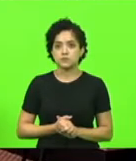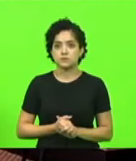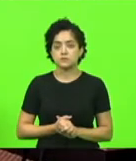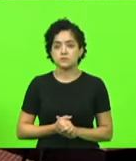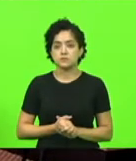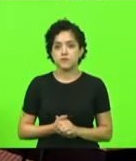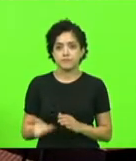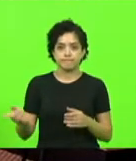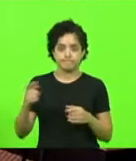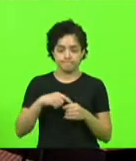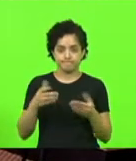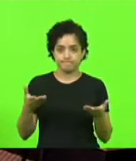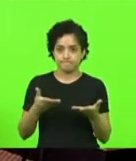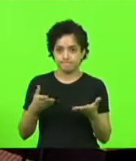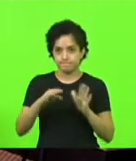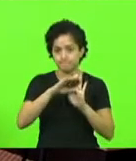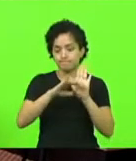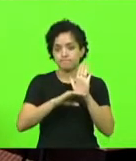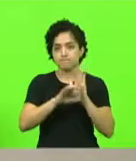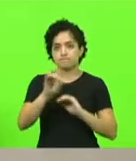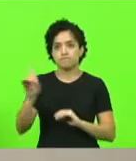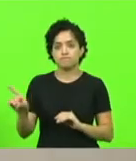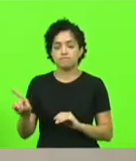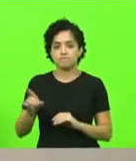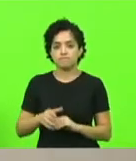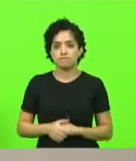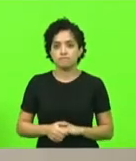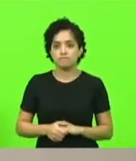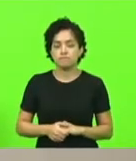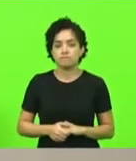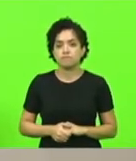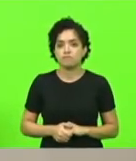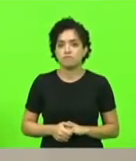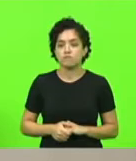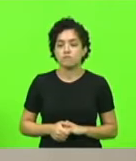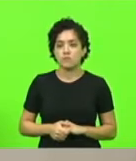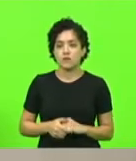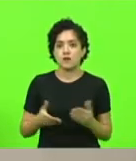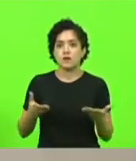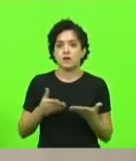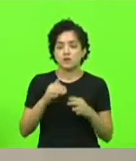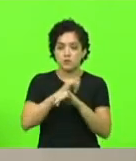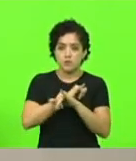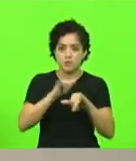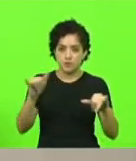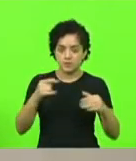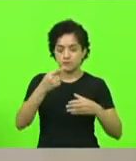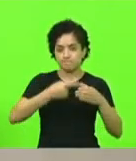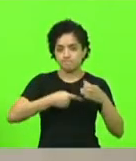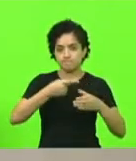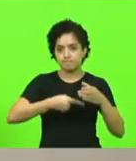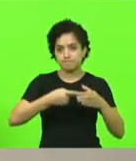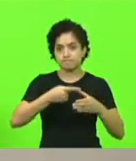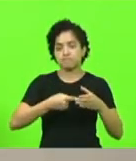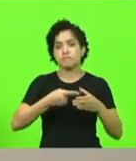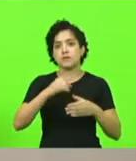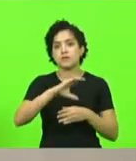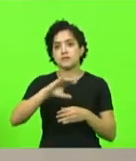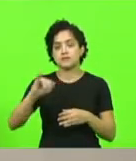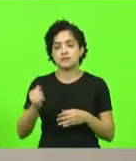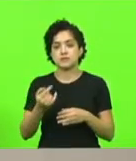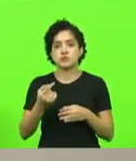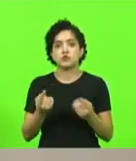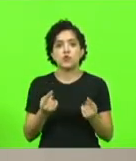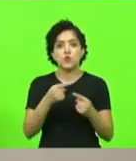Reaberta a sessão, passamos à ordem do dia. A presidência comunica que a Comissão de Constituição e Justiça apresentou